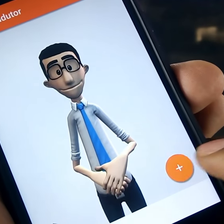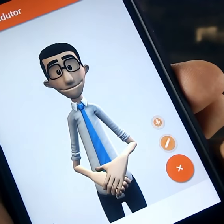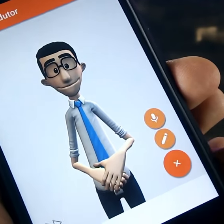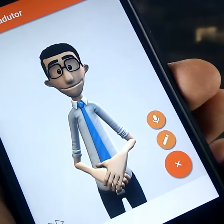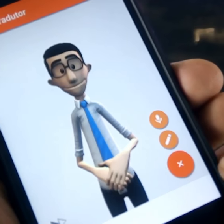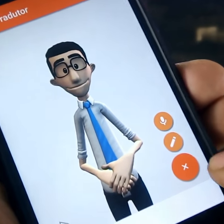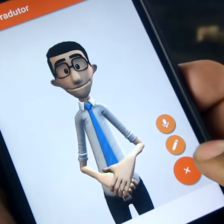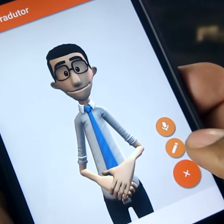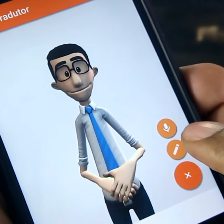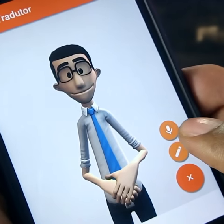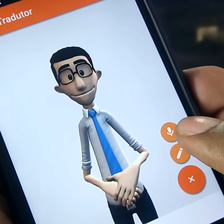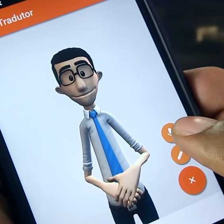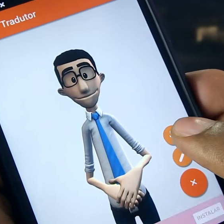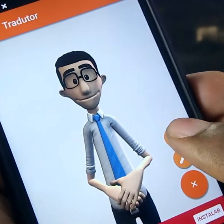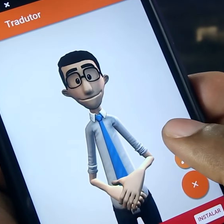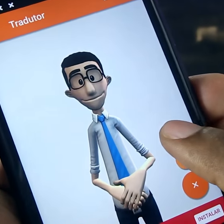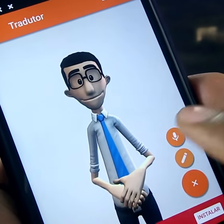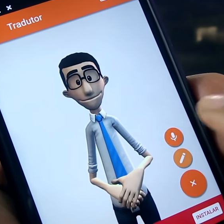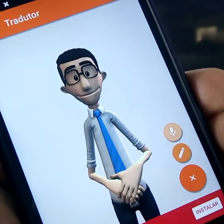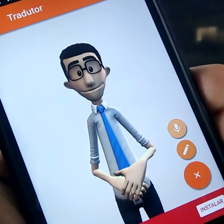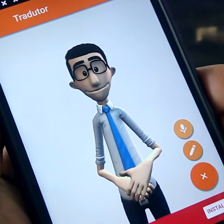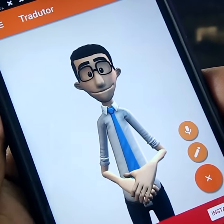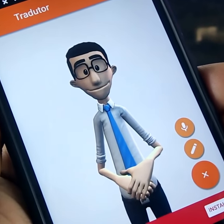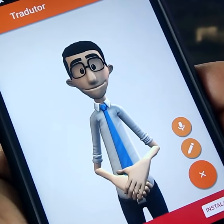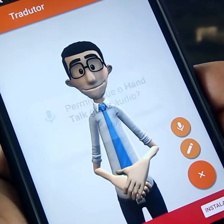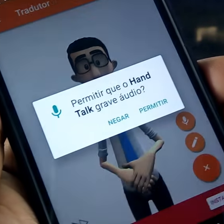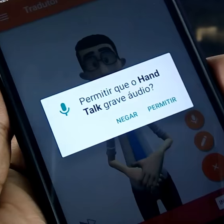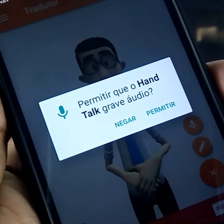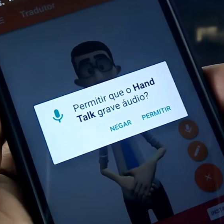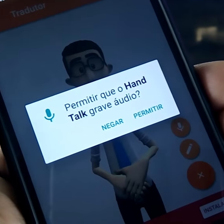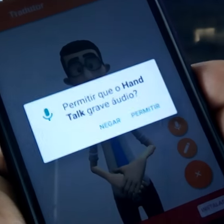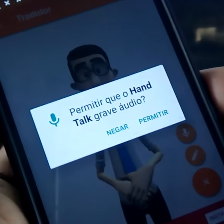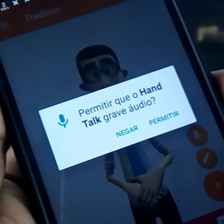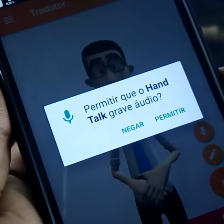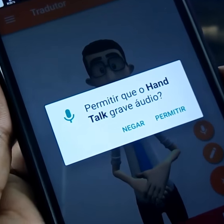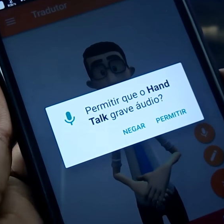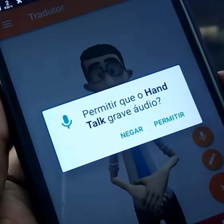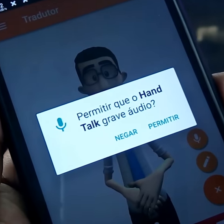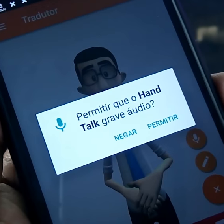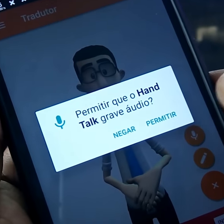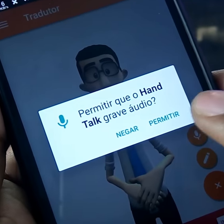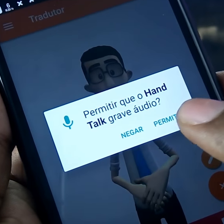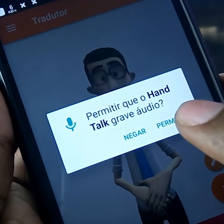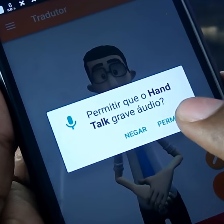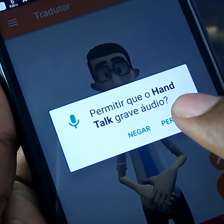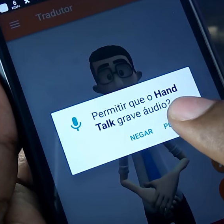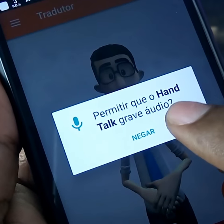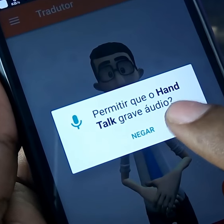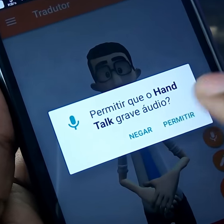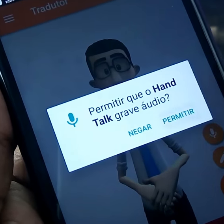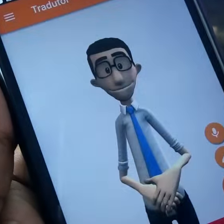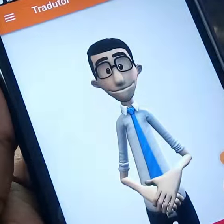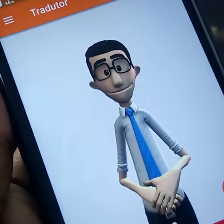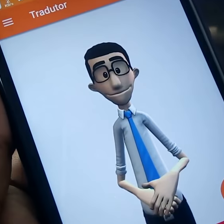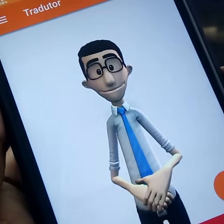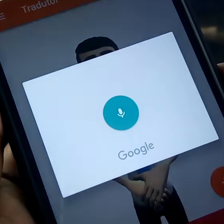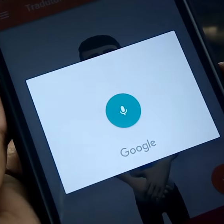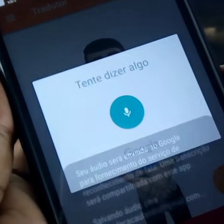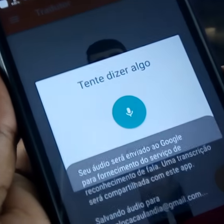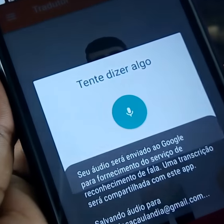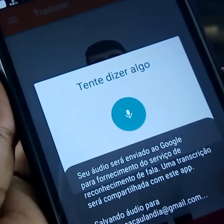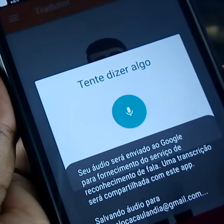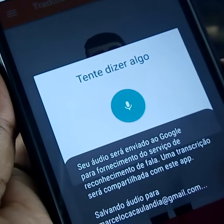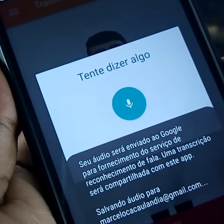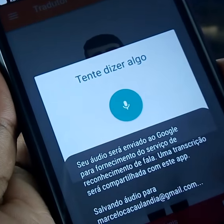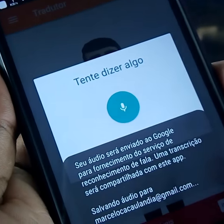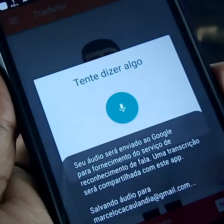Outra coisa aqui no mais, temos aqui ainda por áudio. Você clica aqui. E ele vai pedir a permissão para você gravar áudio. Permitir. E